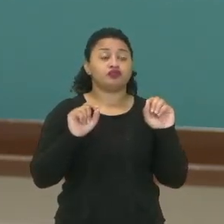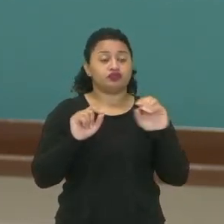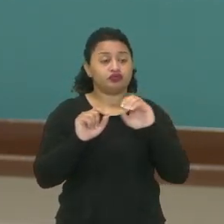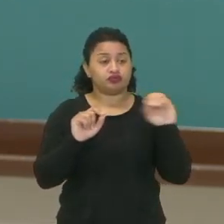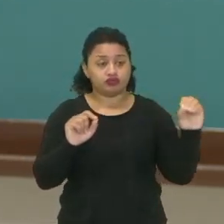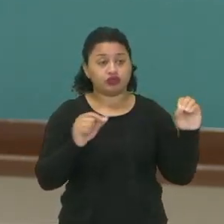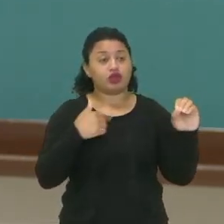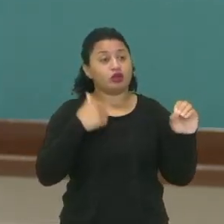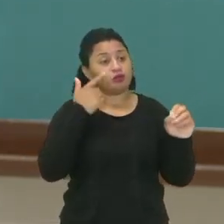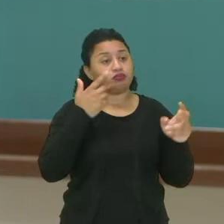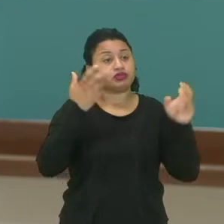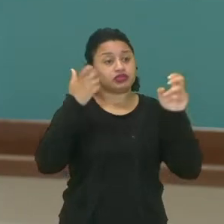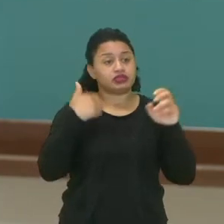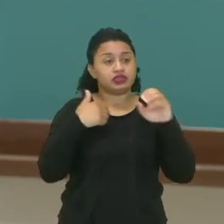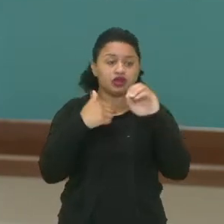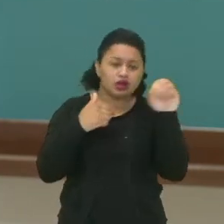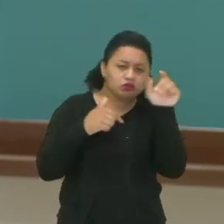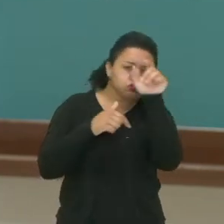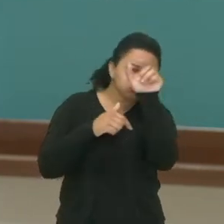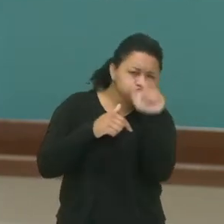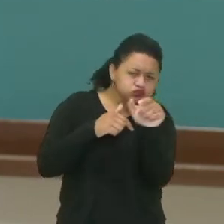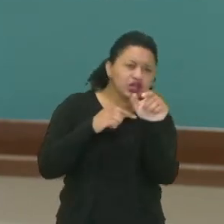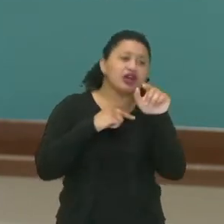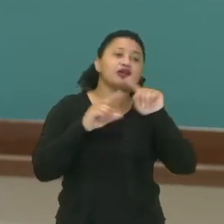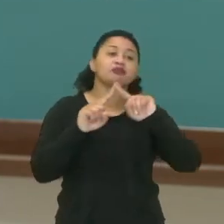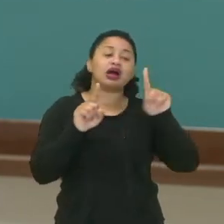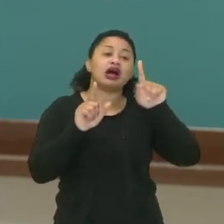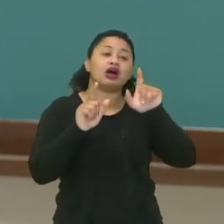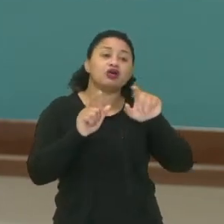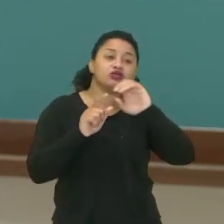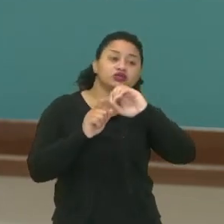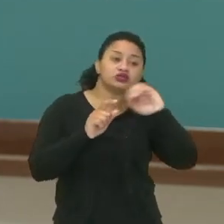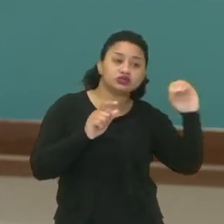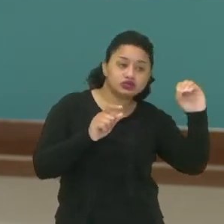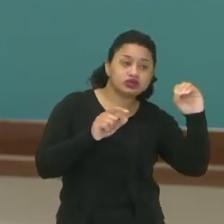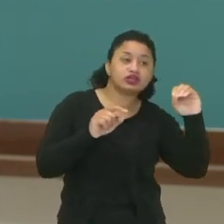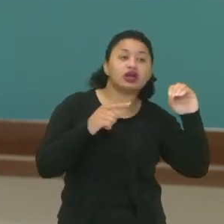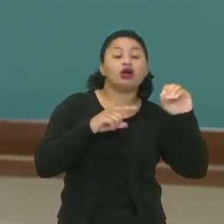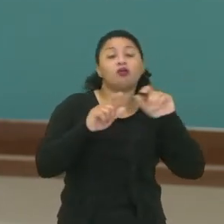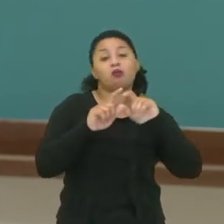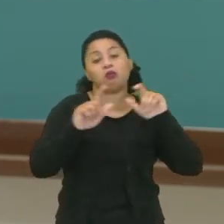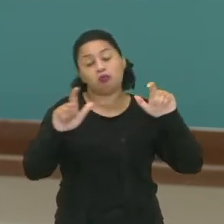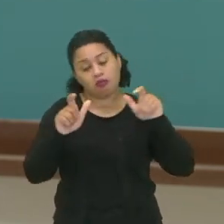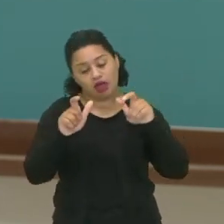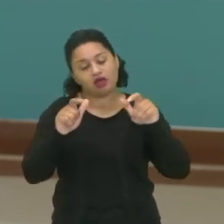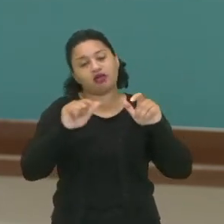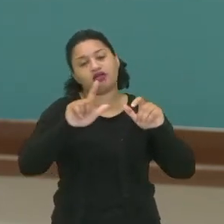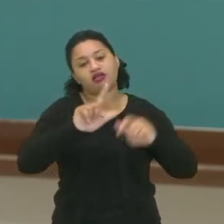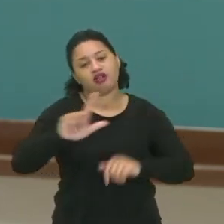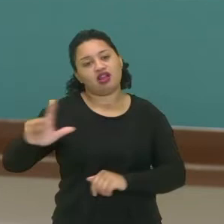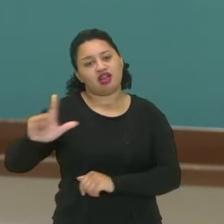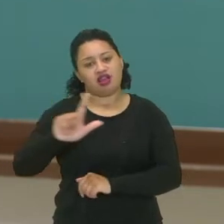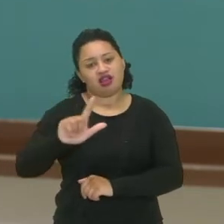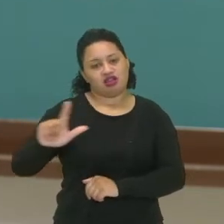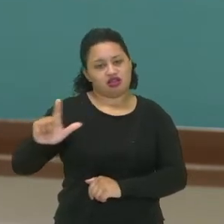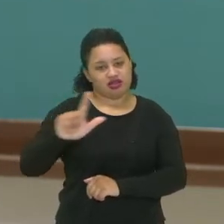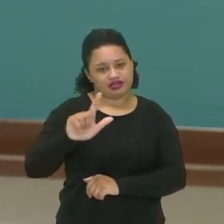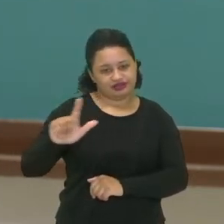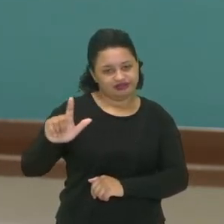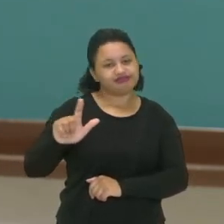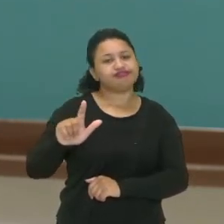ocidente. Repare, a menor parte da África está no hemisfério ocidental e a maior parte da África está no